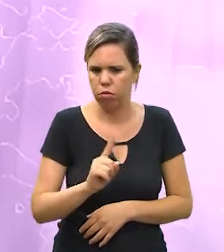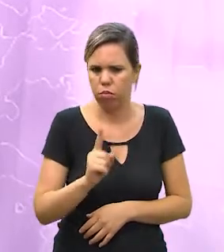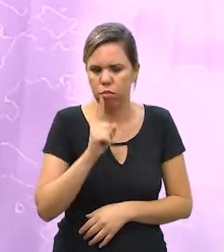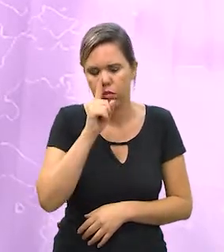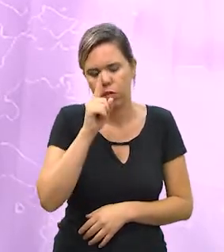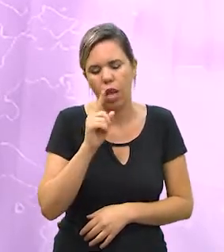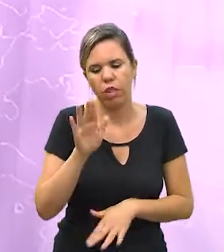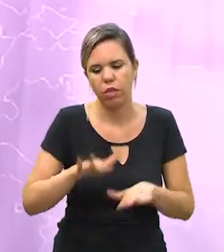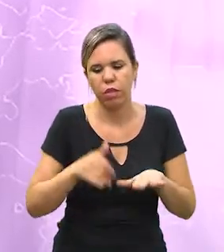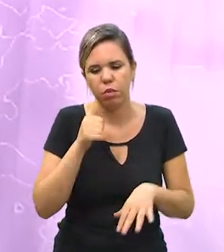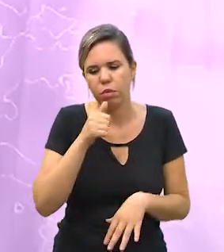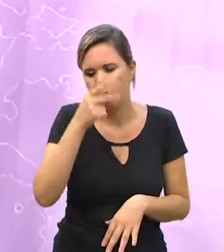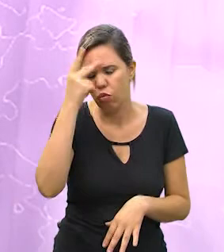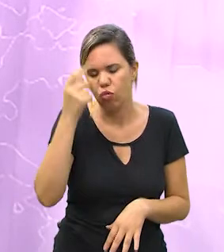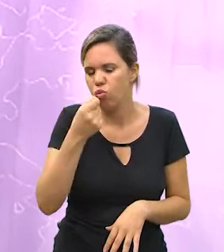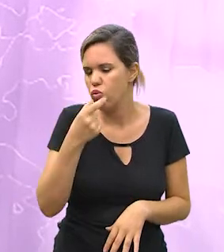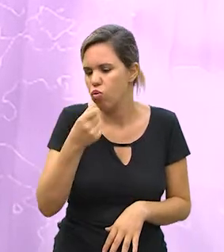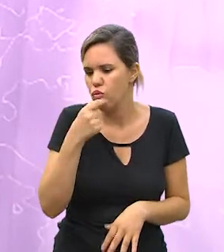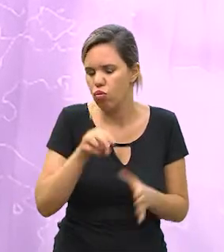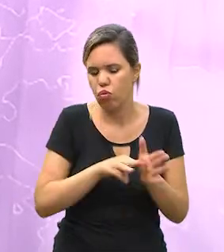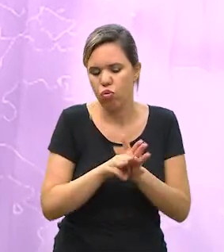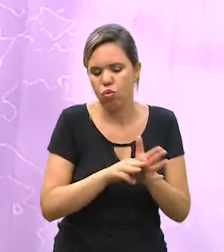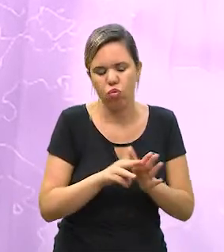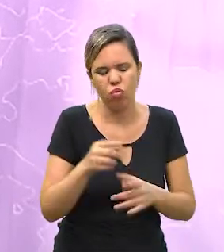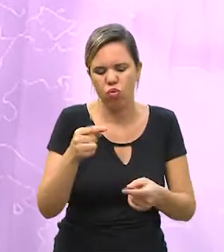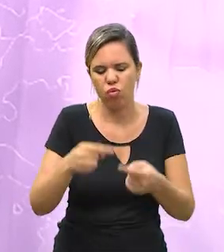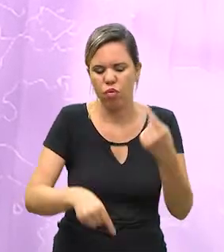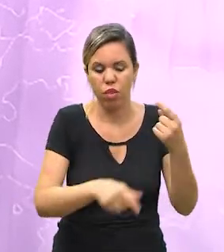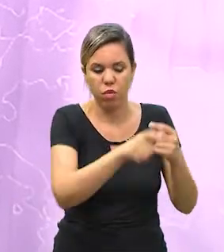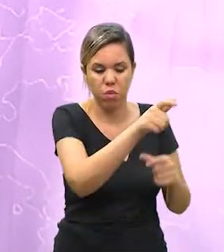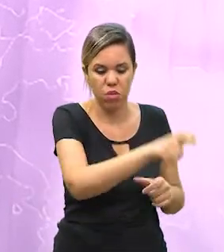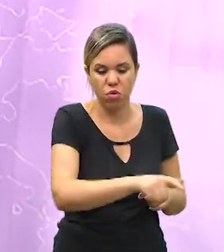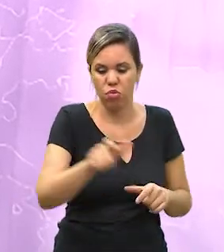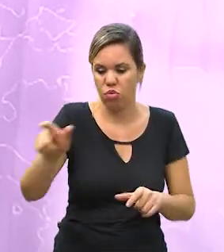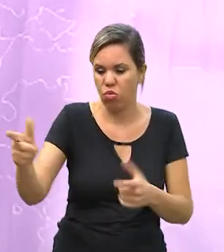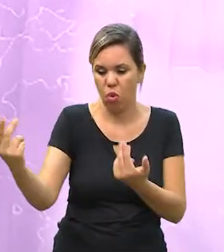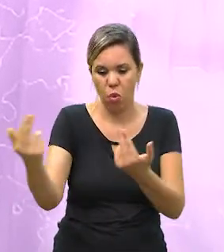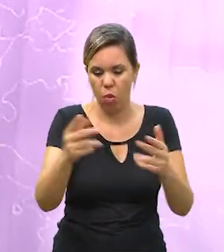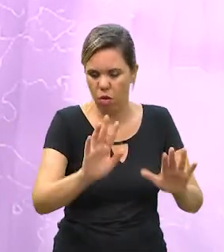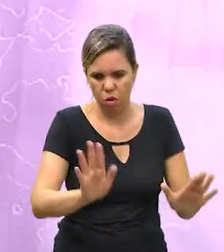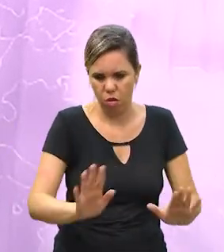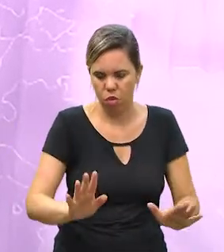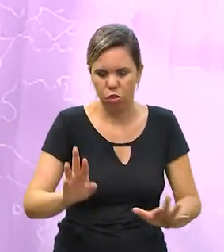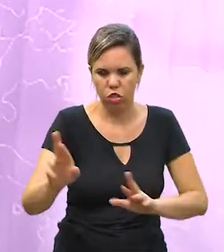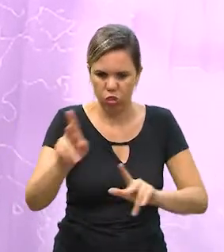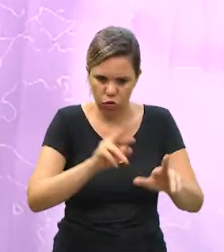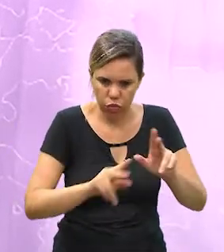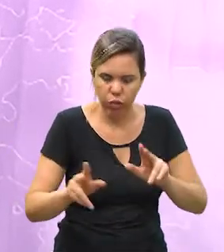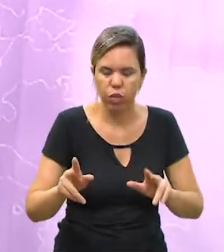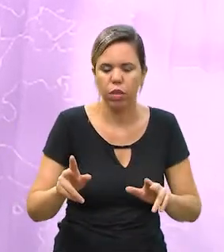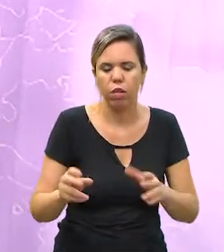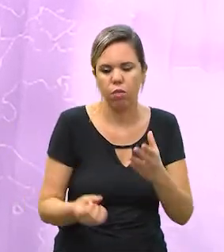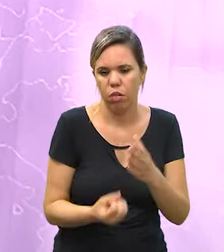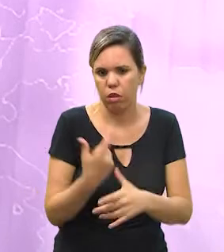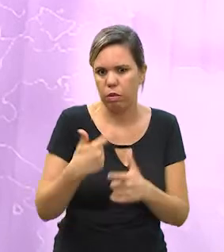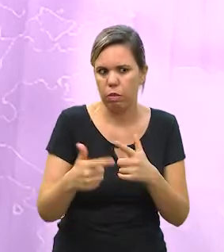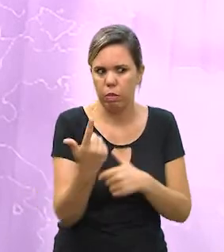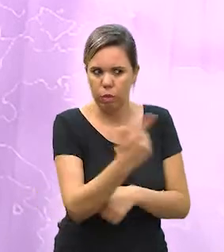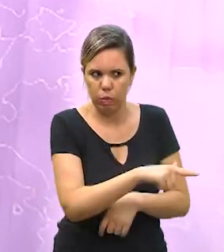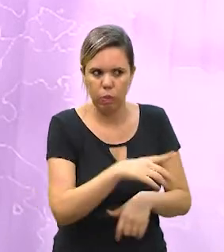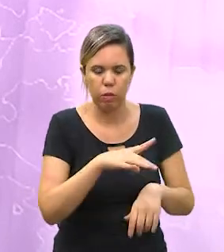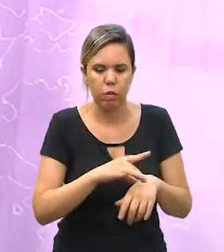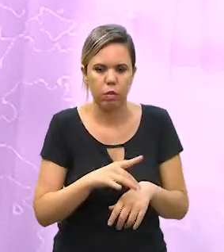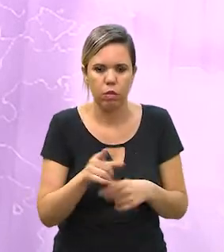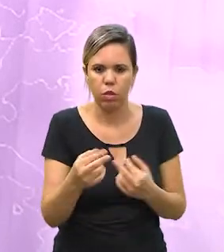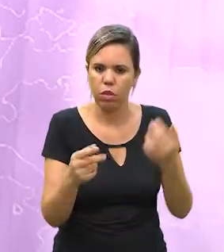vezes aquela pílula ou aquele outro método não vai dar certo para aquele organismo dessa paciente, né? E pode vir a desencadear outras doenças. O